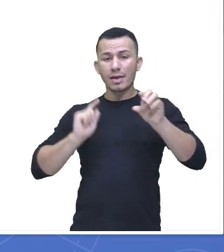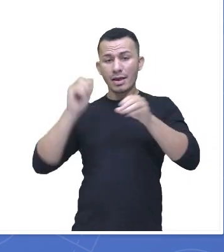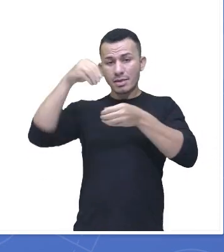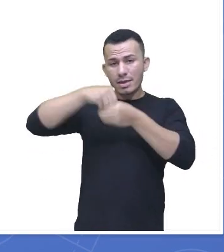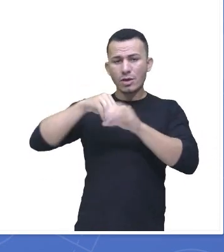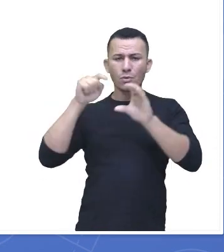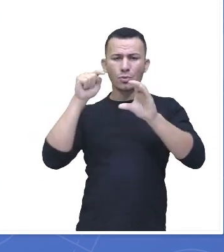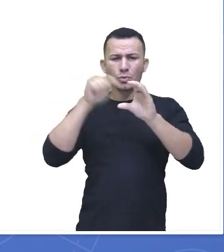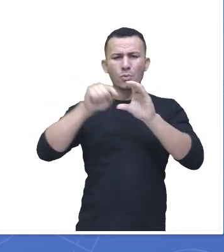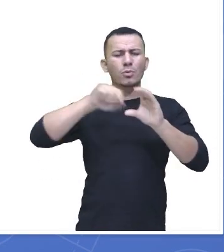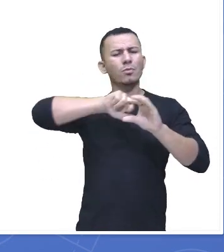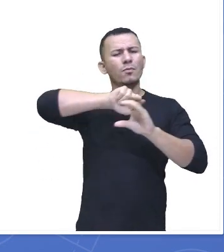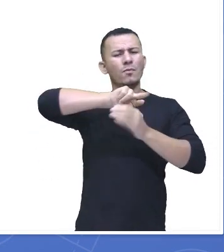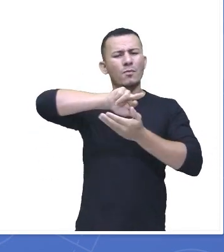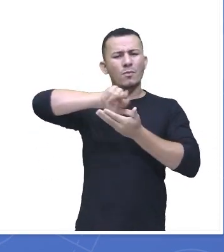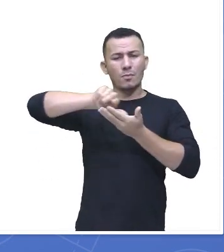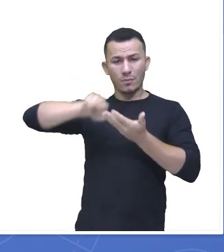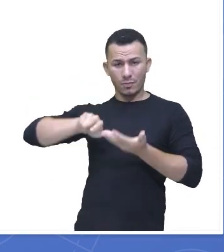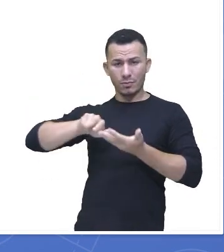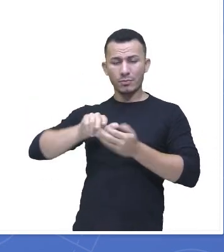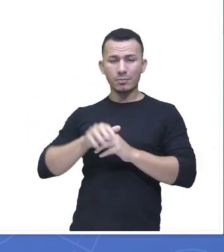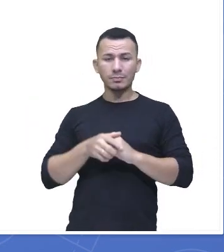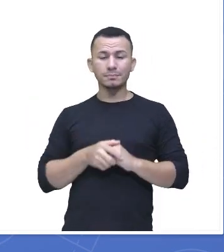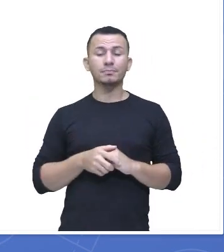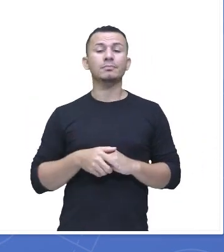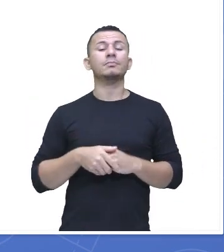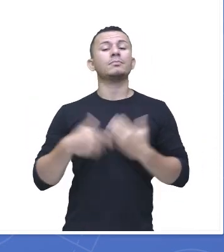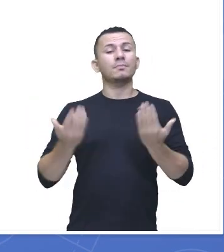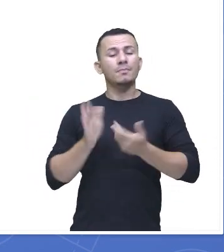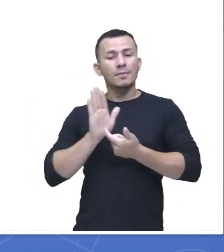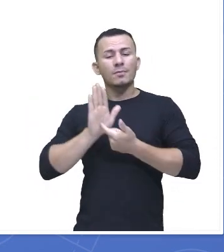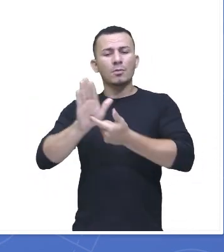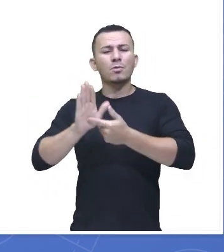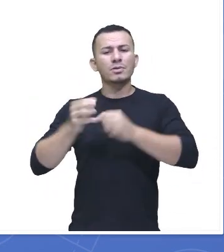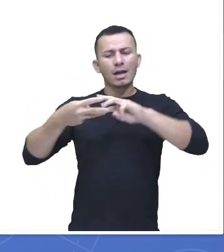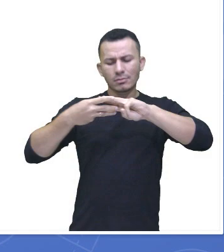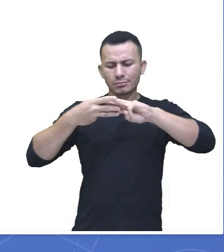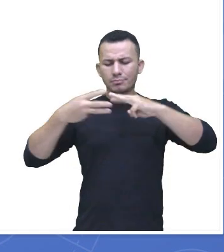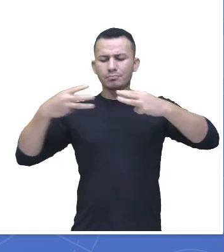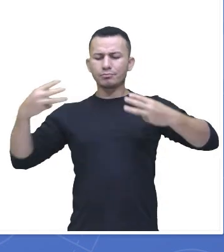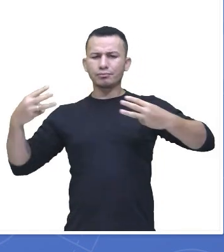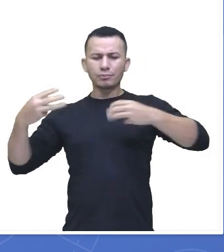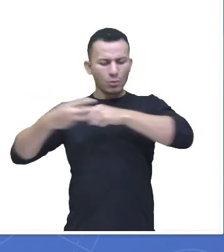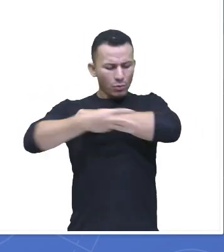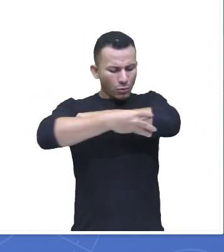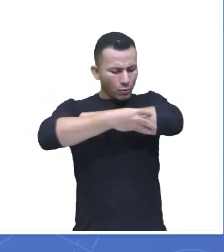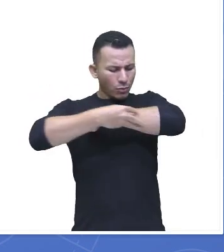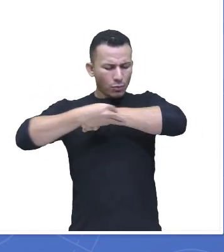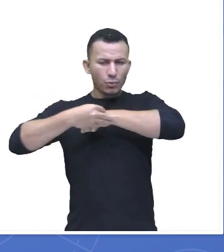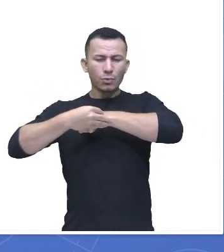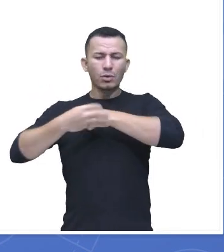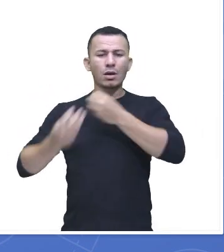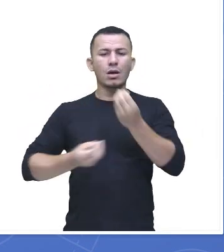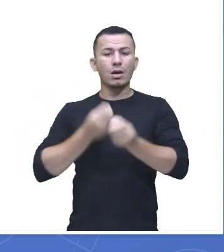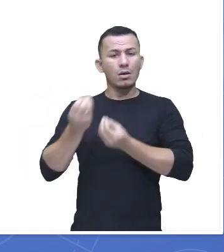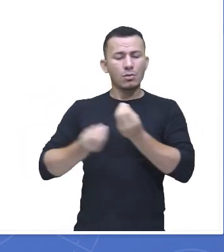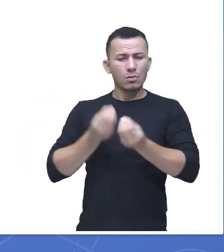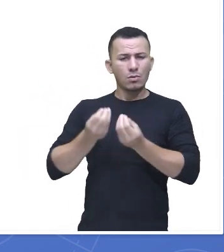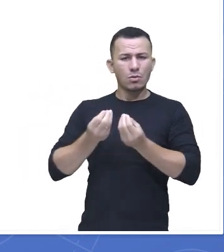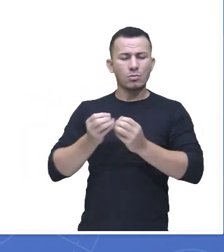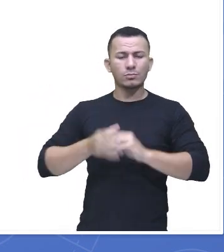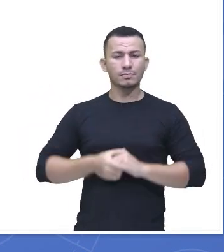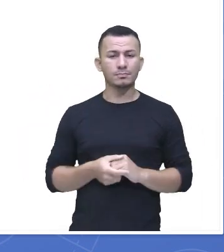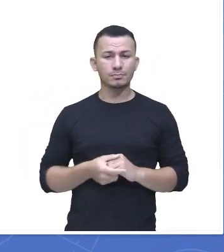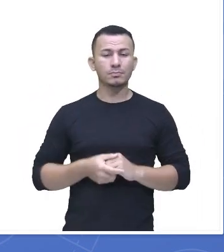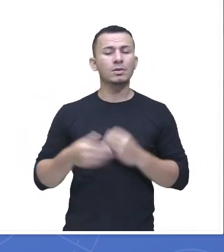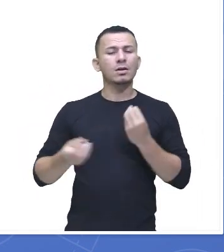viram, tá bom? E agora a gente vai ver essa fibra muscular do microscópico ao macroscópico, né? De